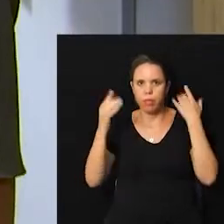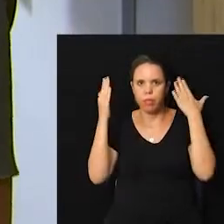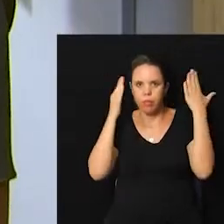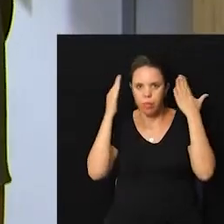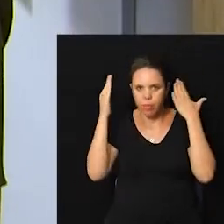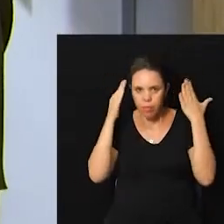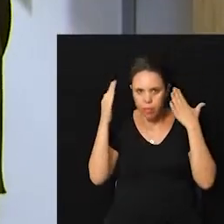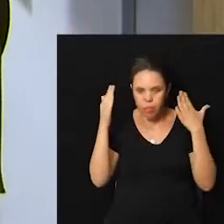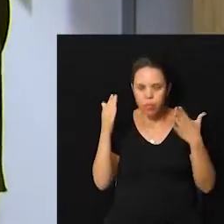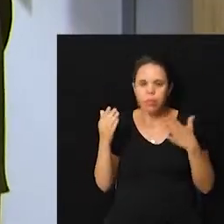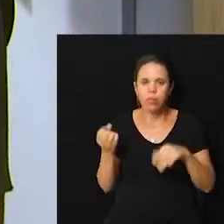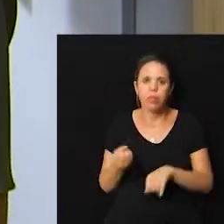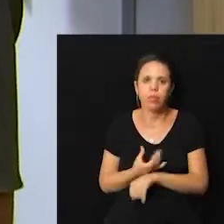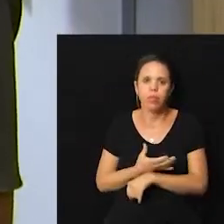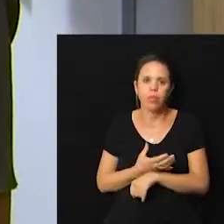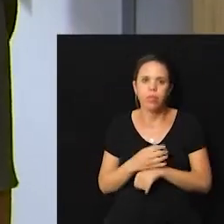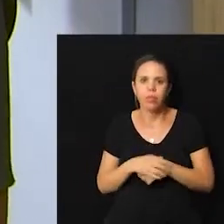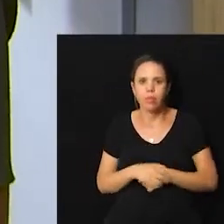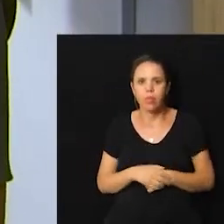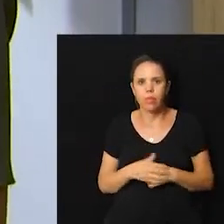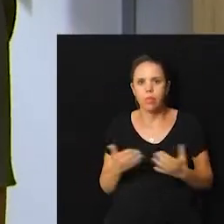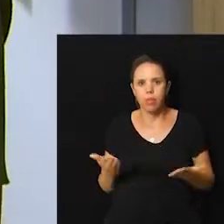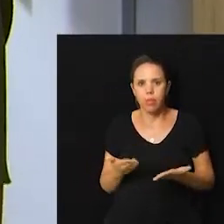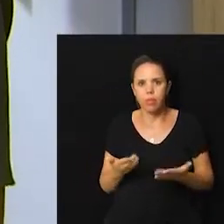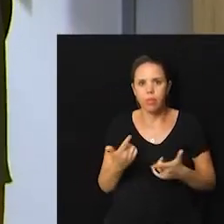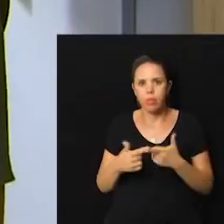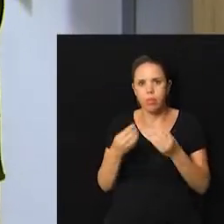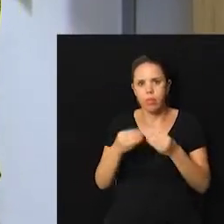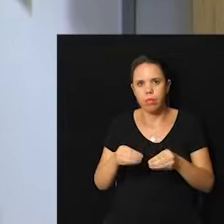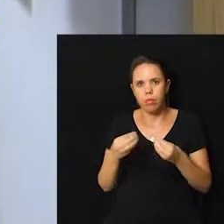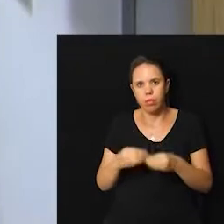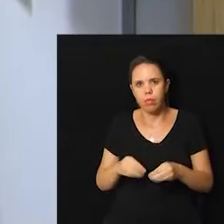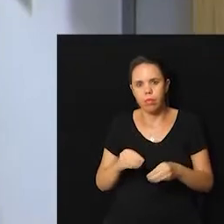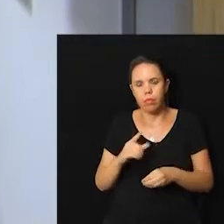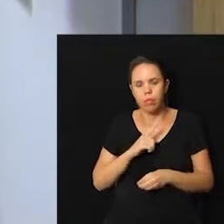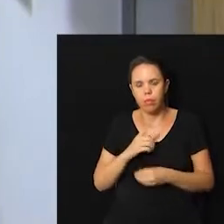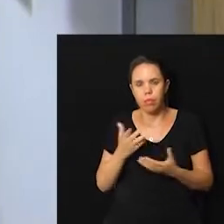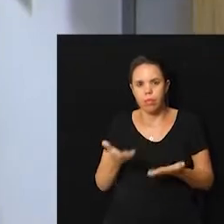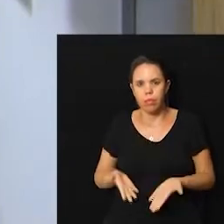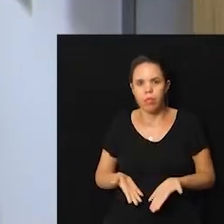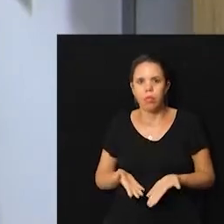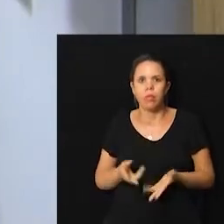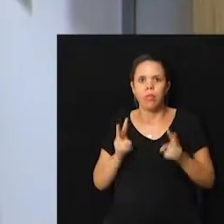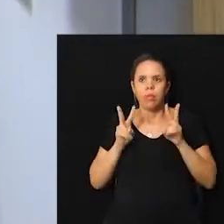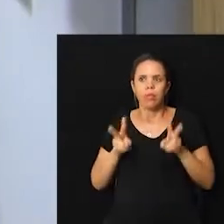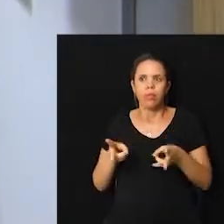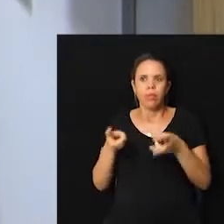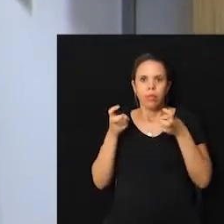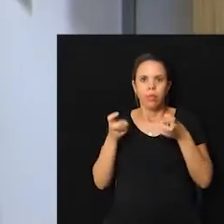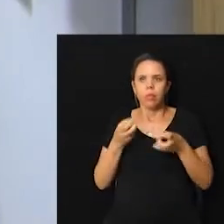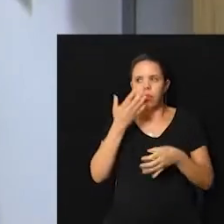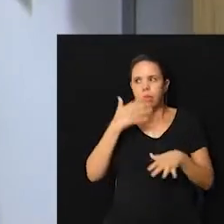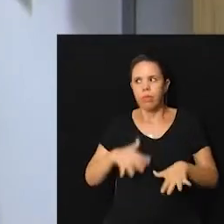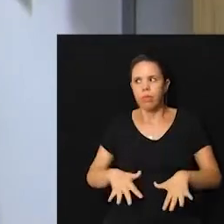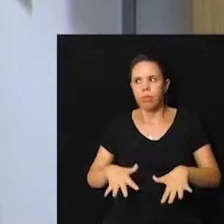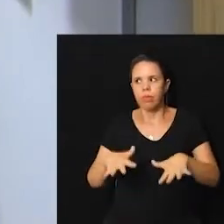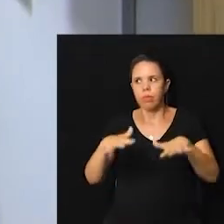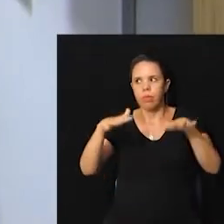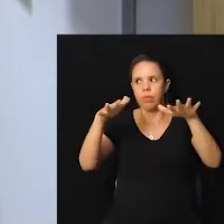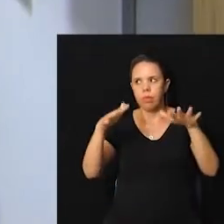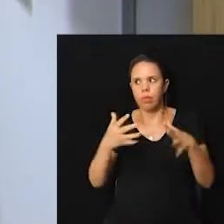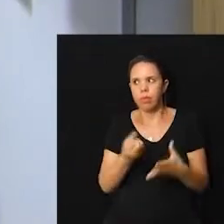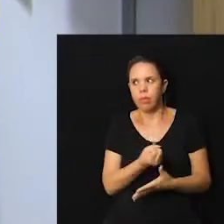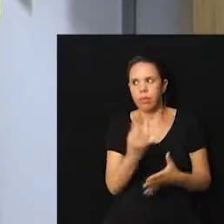saúde física, seja pela saúde mental. Hoje, os danos e os prejuízos que nós temos visto na